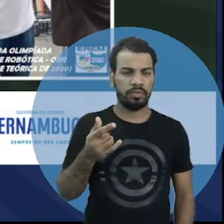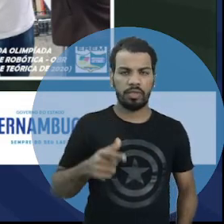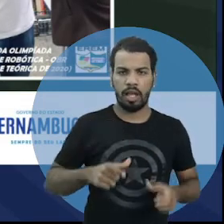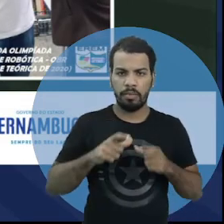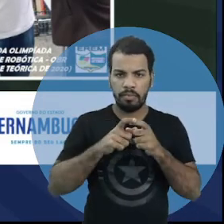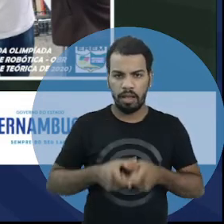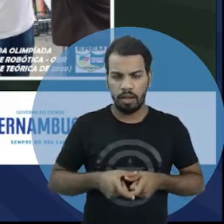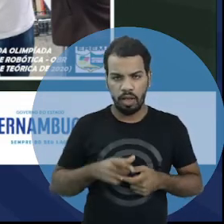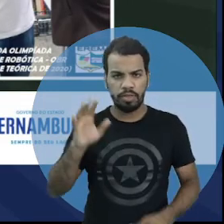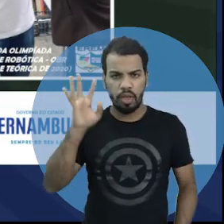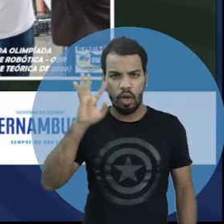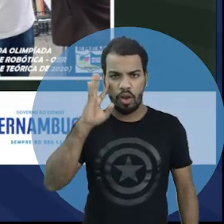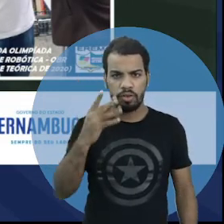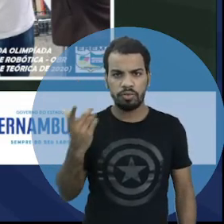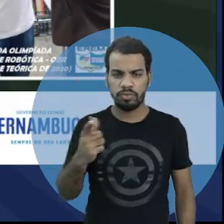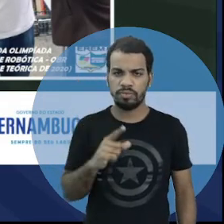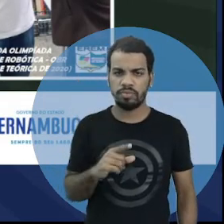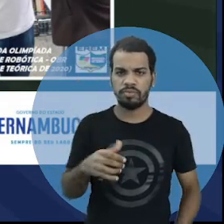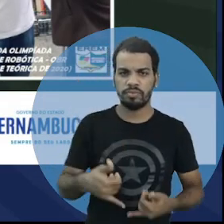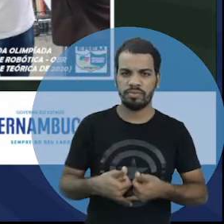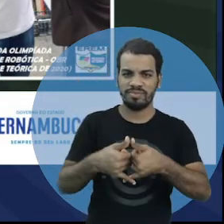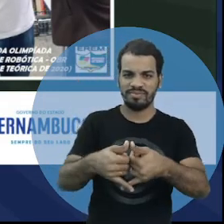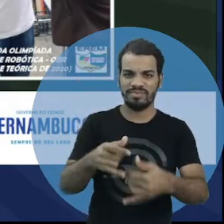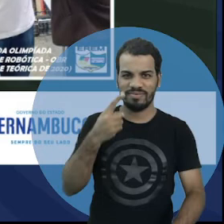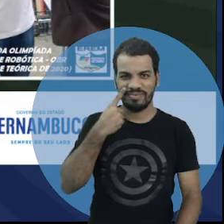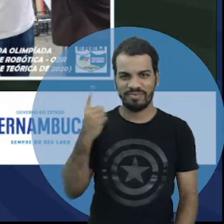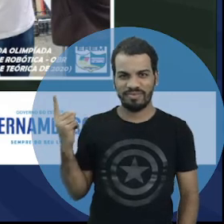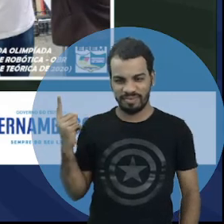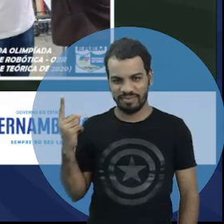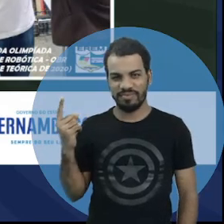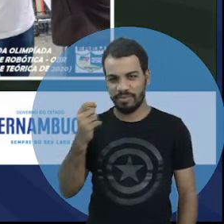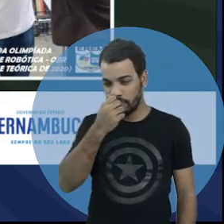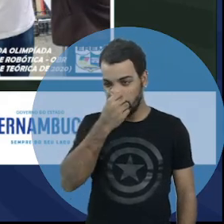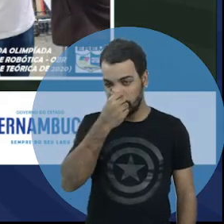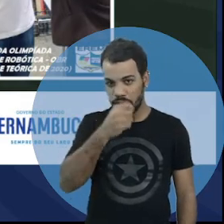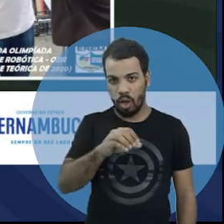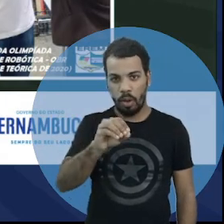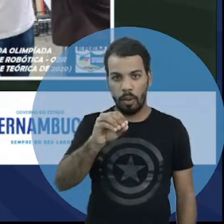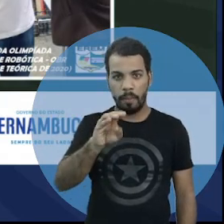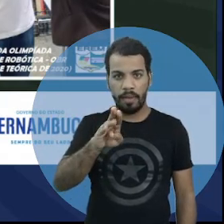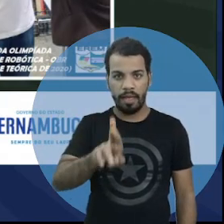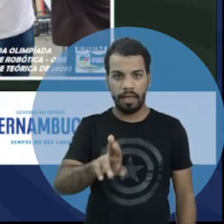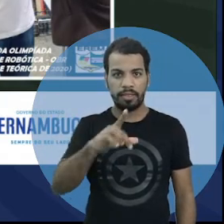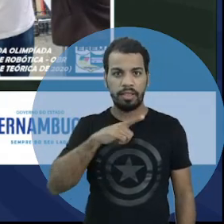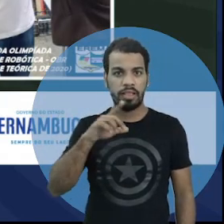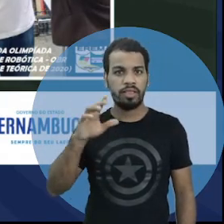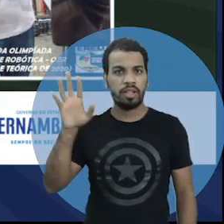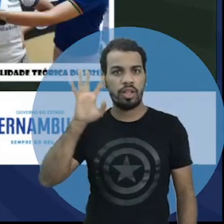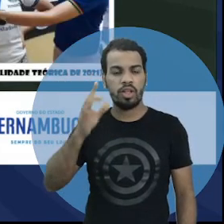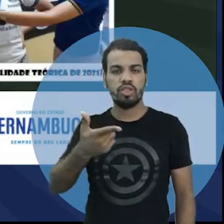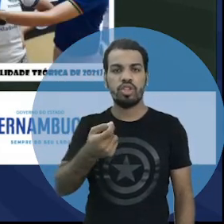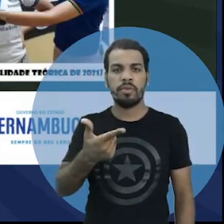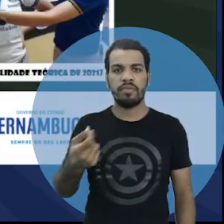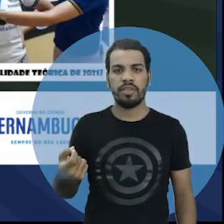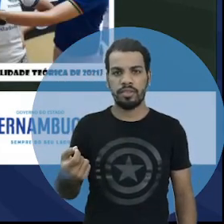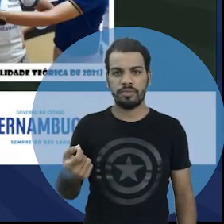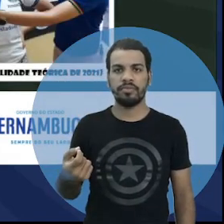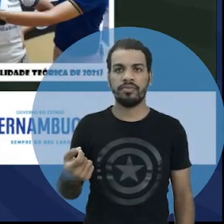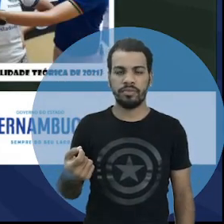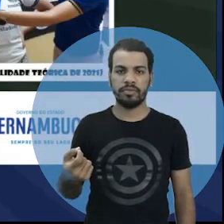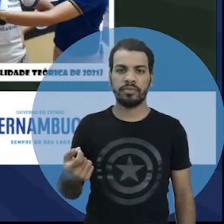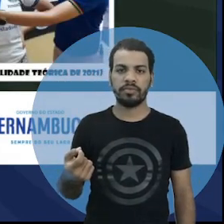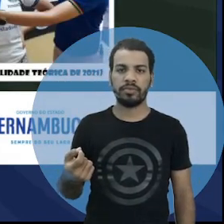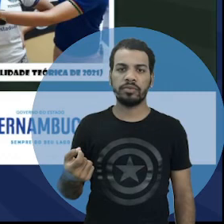da teórica, como vocês estão vendo aí a premiação da Olimpíada de Robótica, a UBR na modalidade teórica de 2020. E,